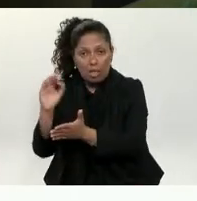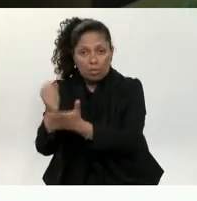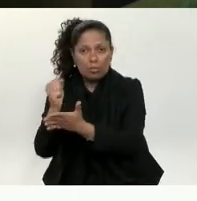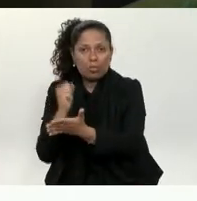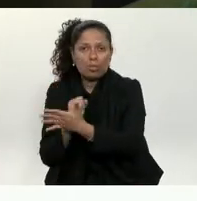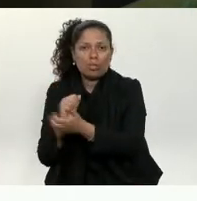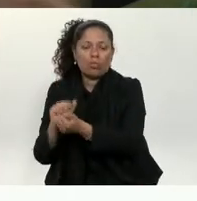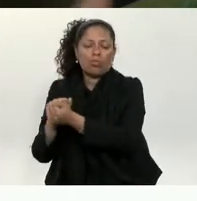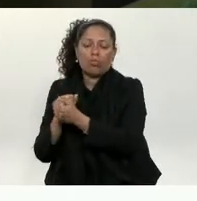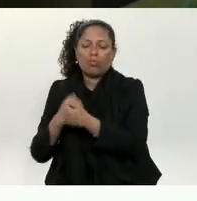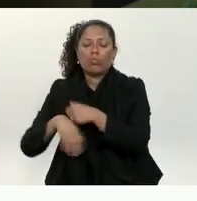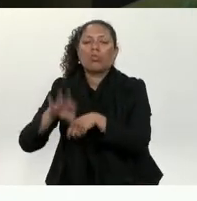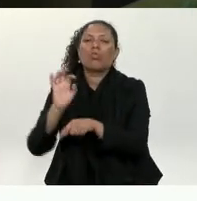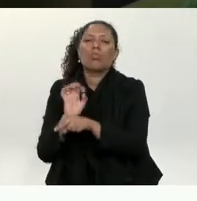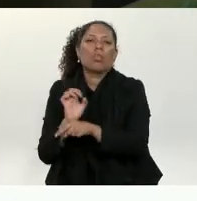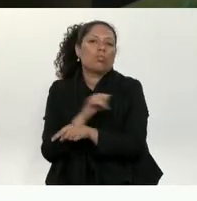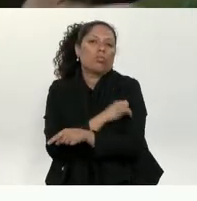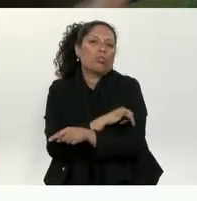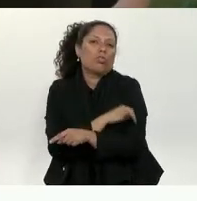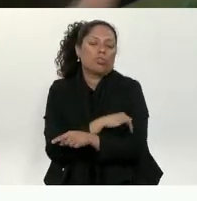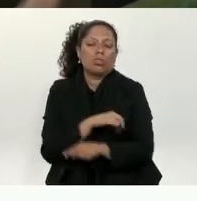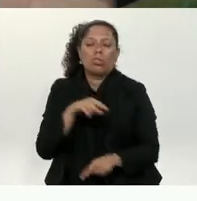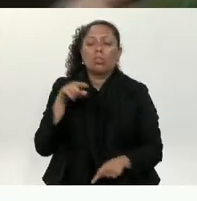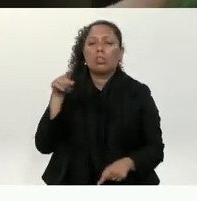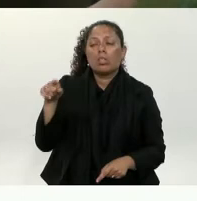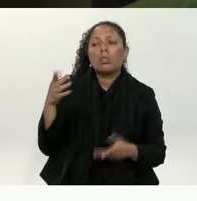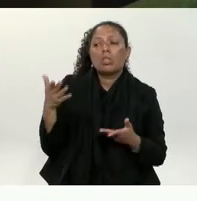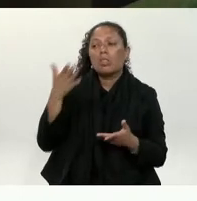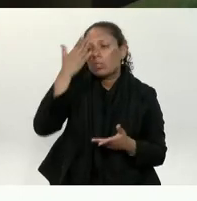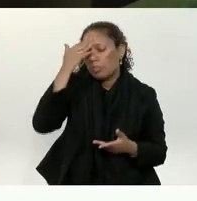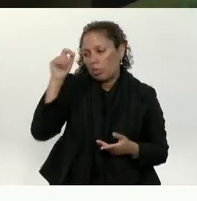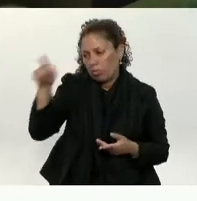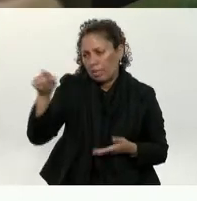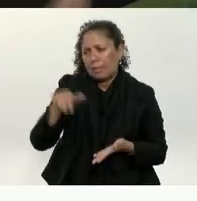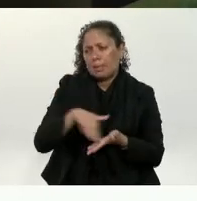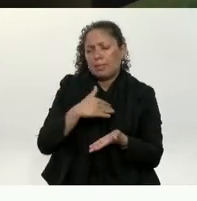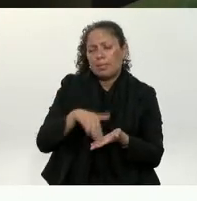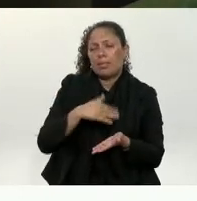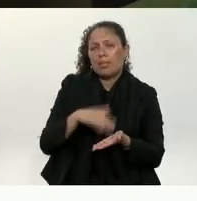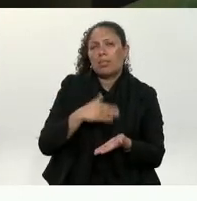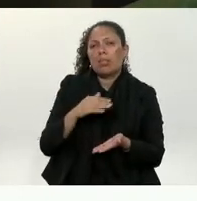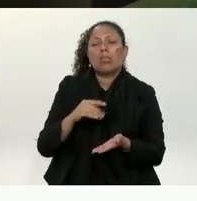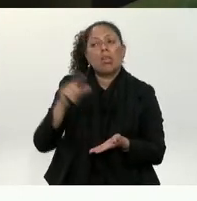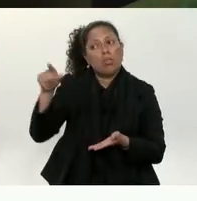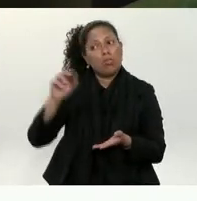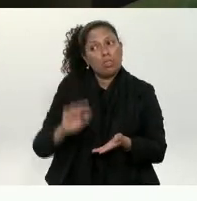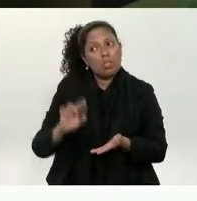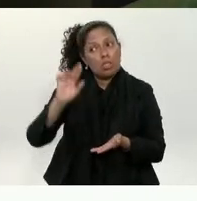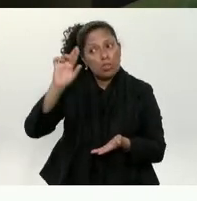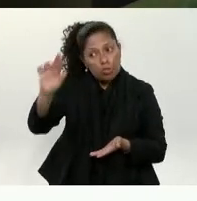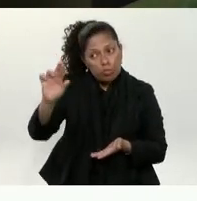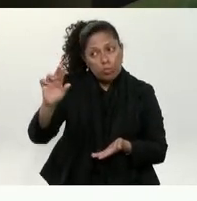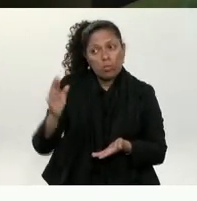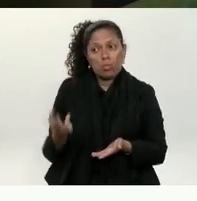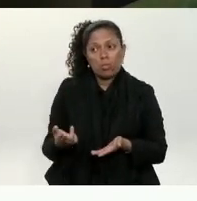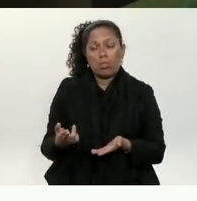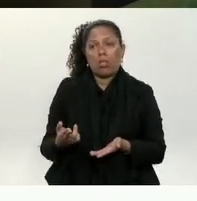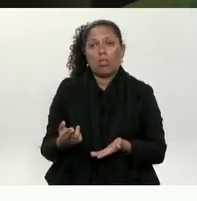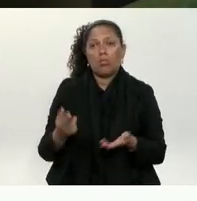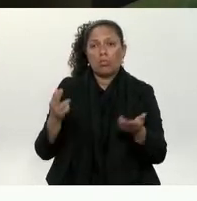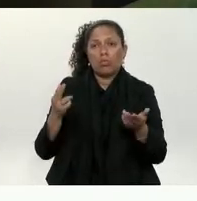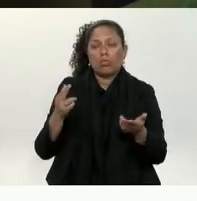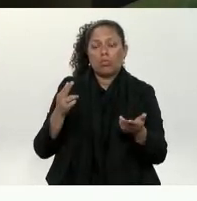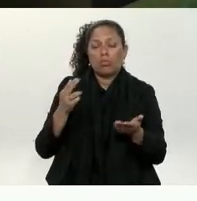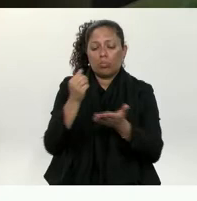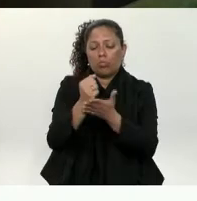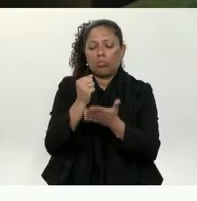Então, eu queria saber de que forma Vossa Excelência, na qualidade de secretário responsável pela essa questão da